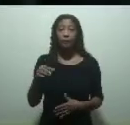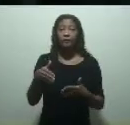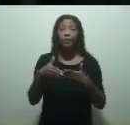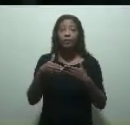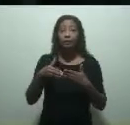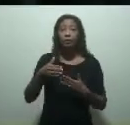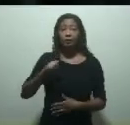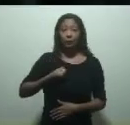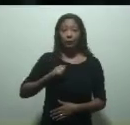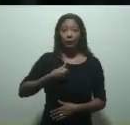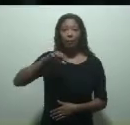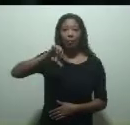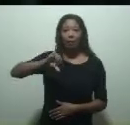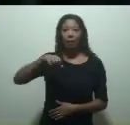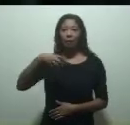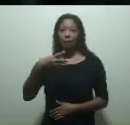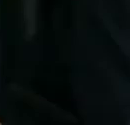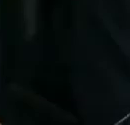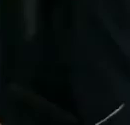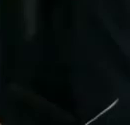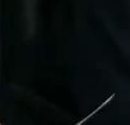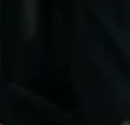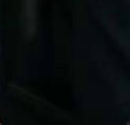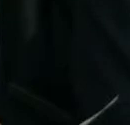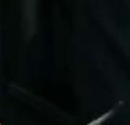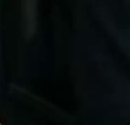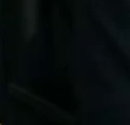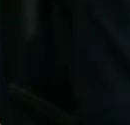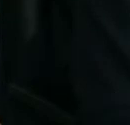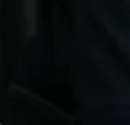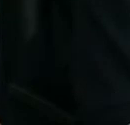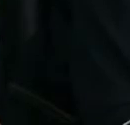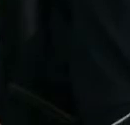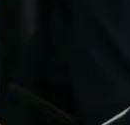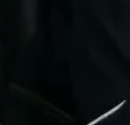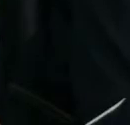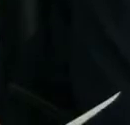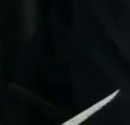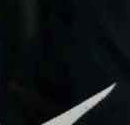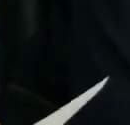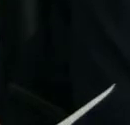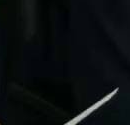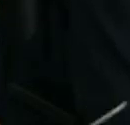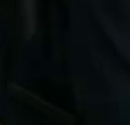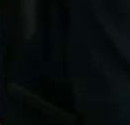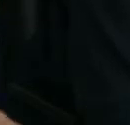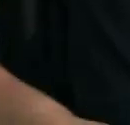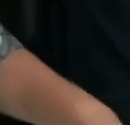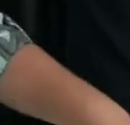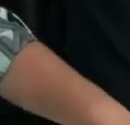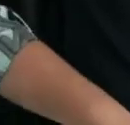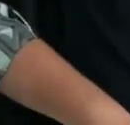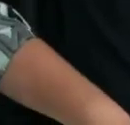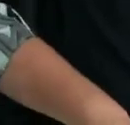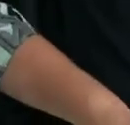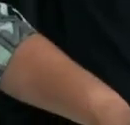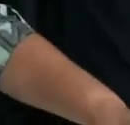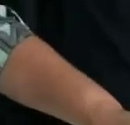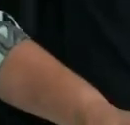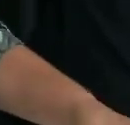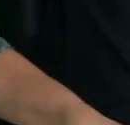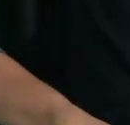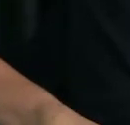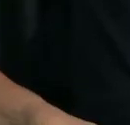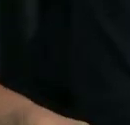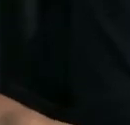Indicação número 94-2020. Bínio de Ambrósio, vereador com assento nesta Casa Legislativa, vem